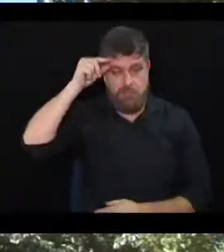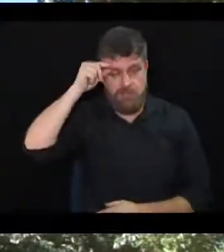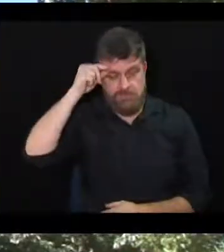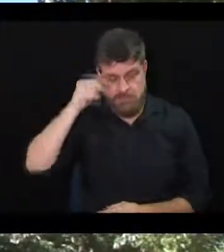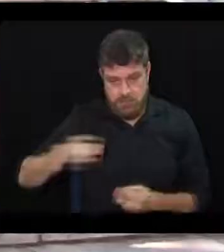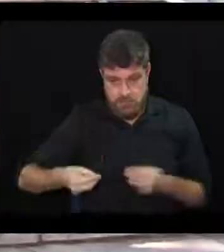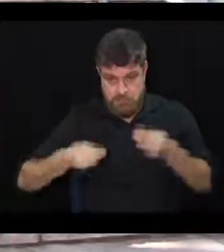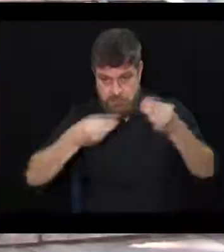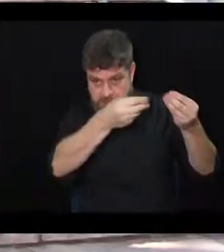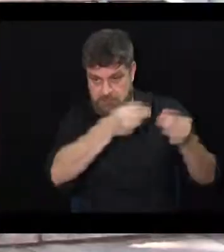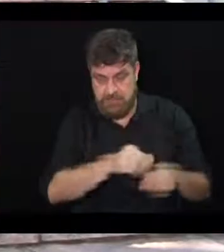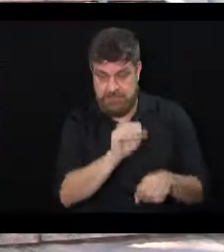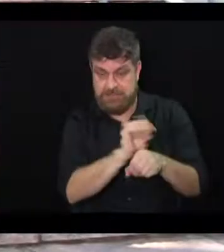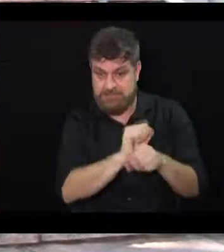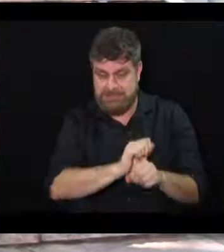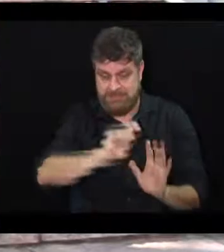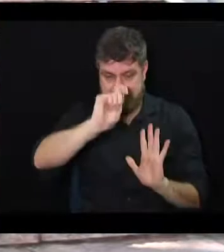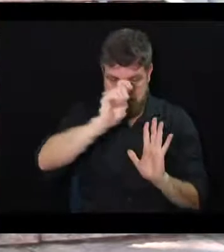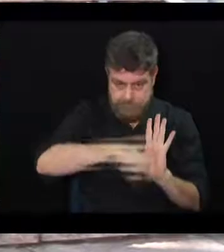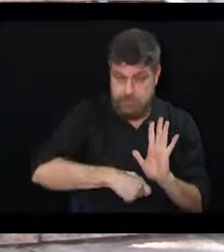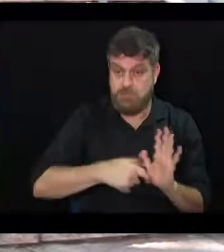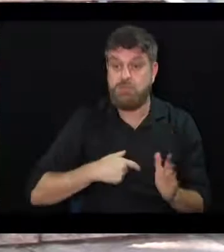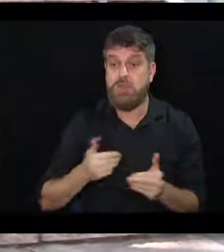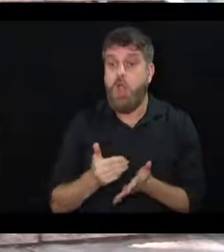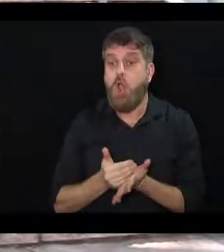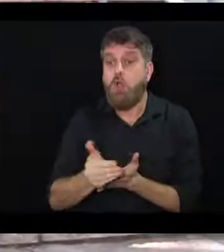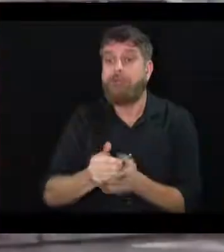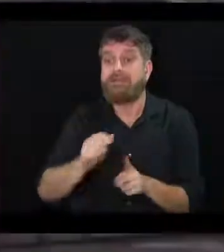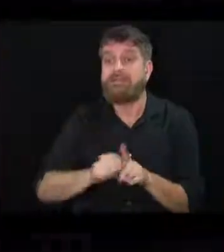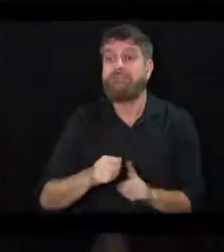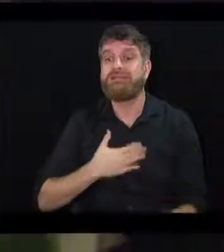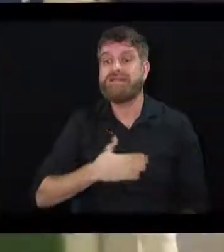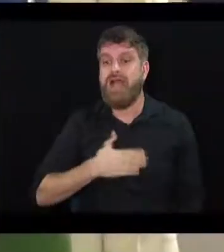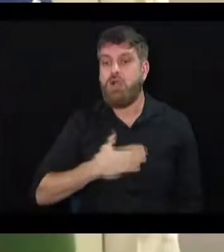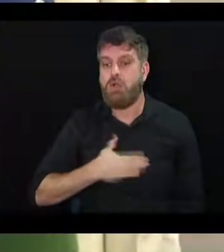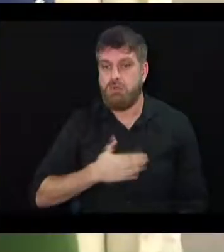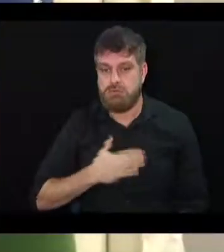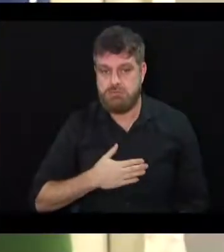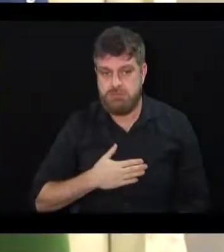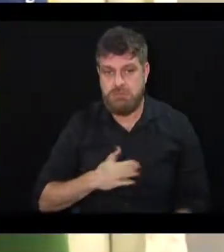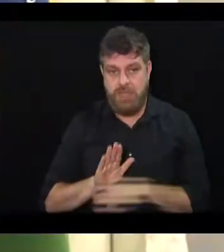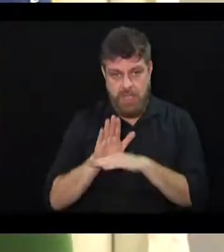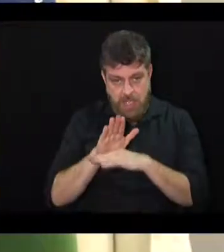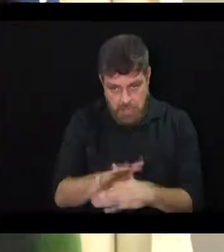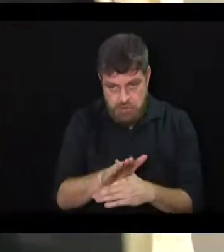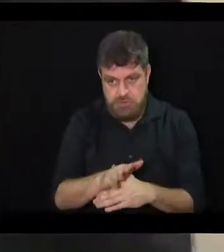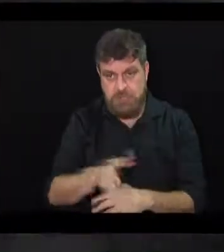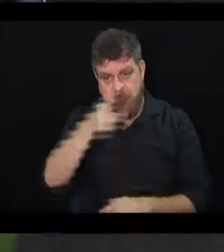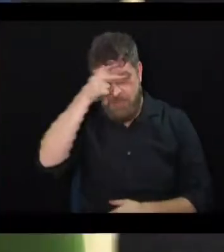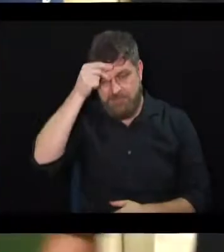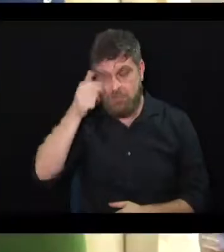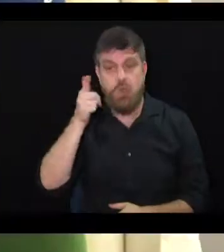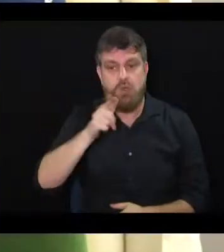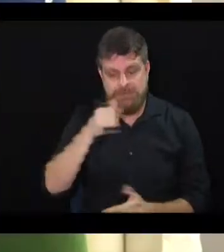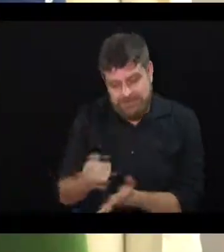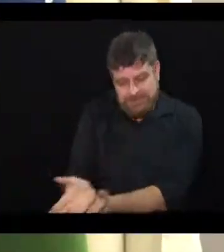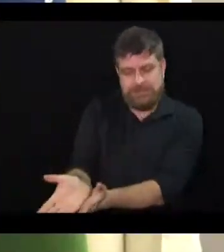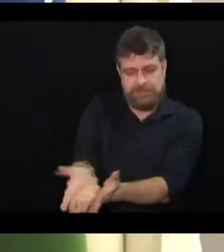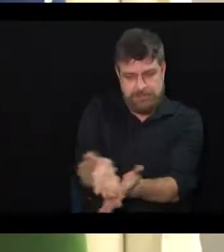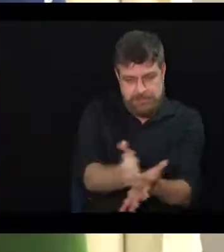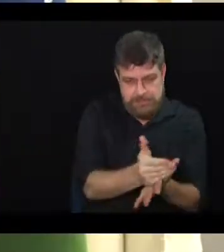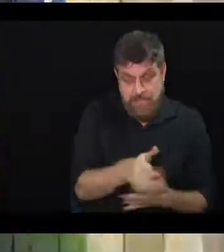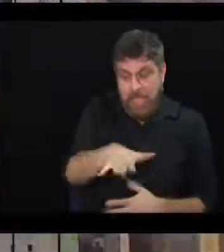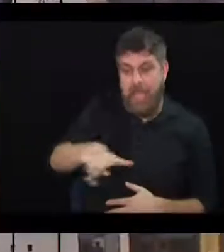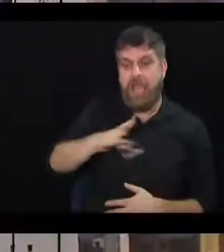Jonas Donizete e está previsto para ser iniciado em agosto. Que vai ajudar o governo a fazer a manutenção da cidade, investir em